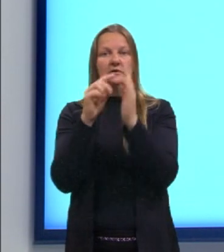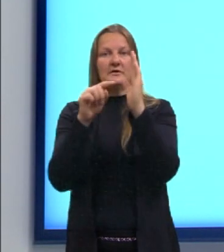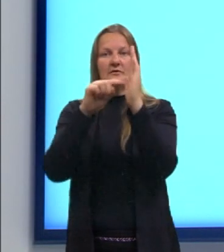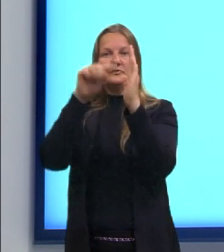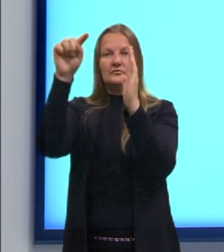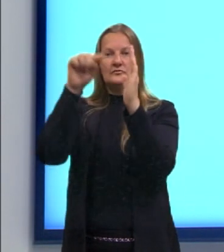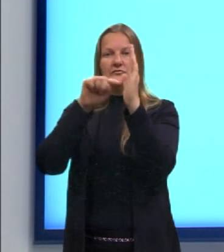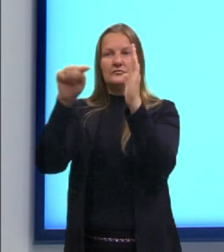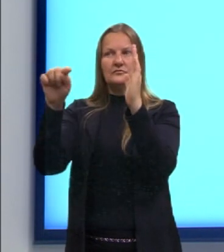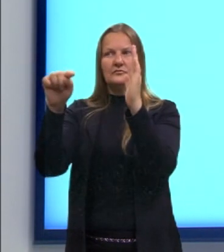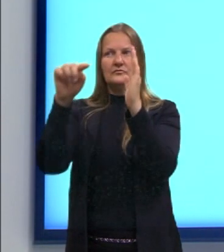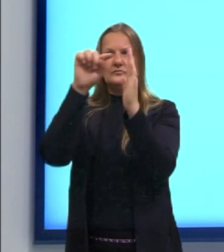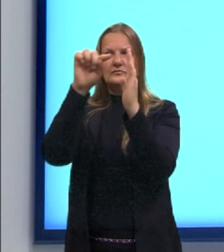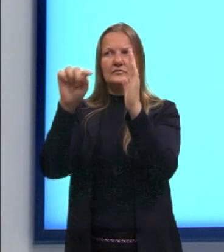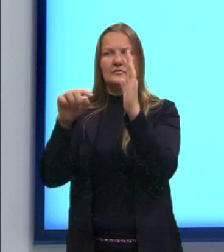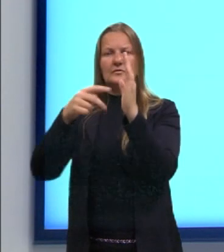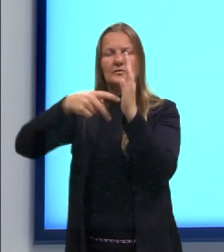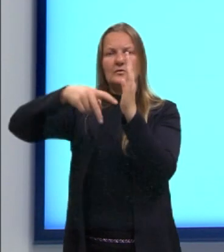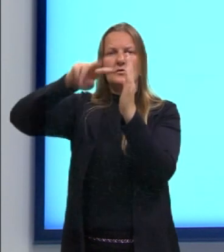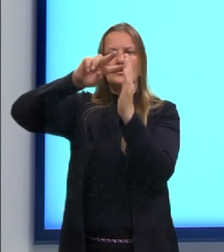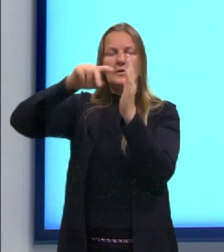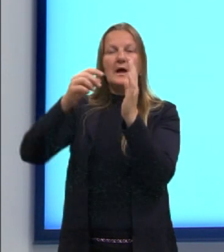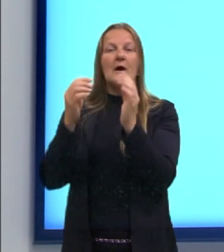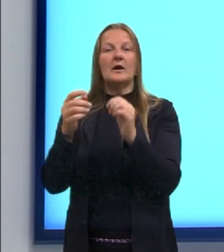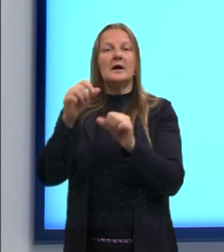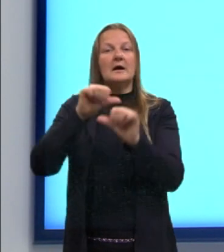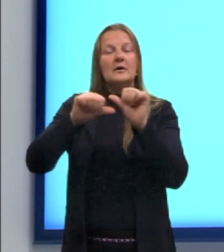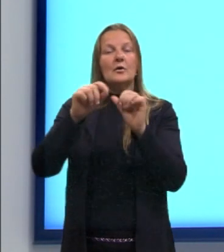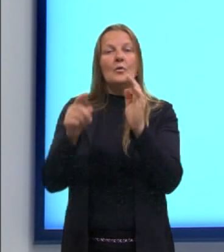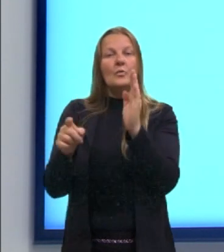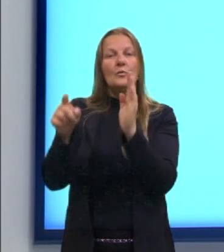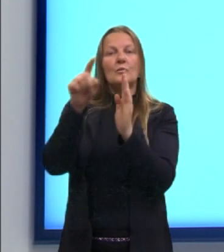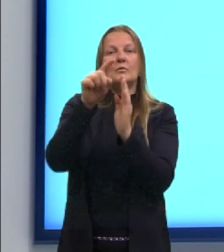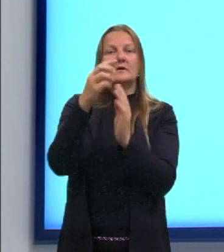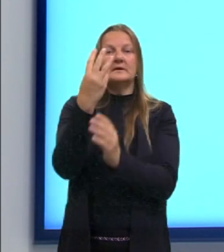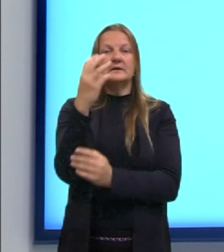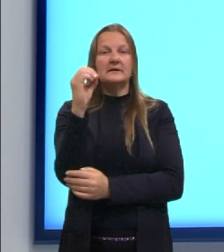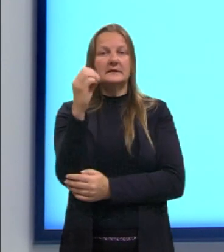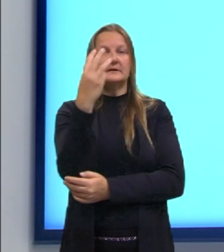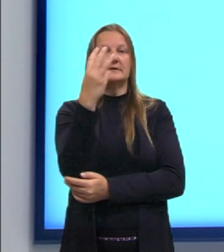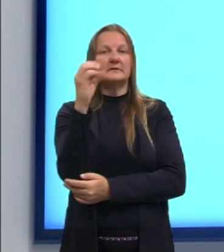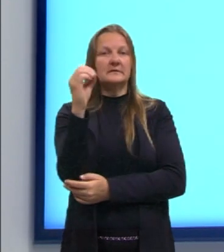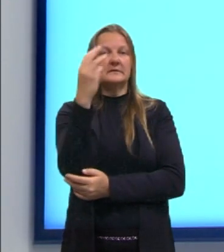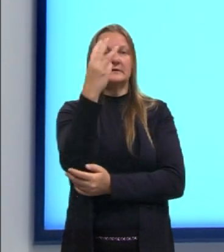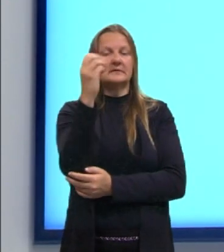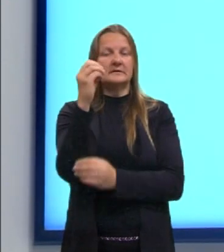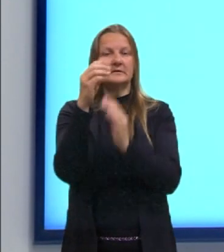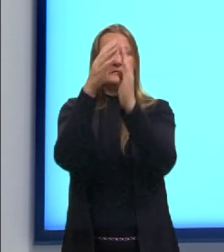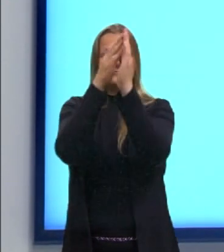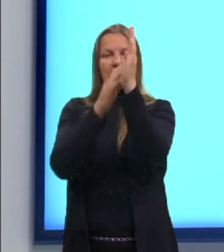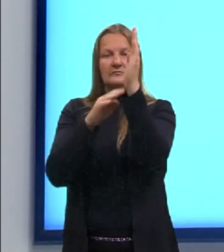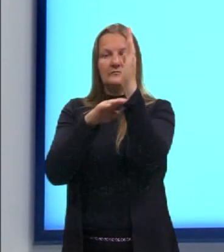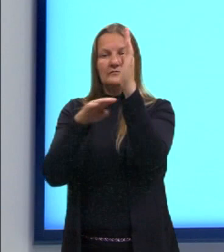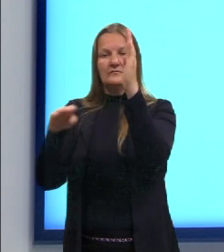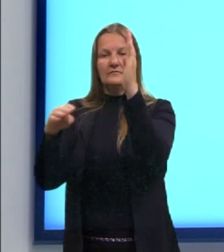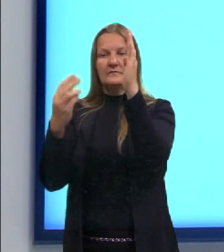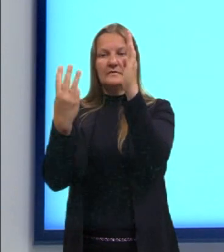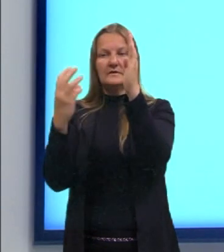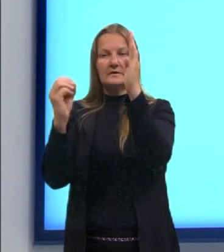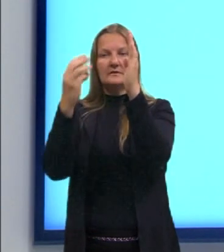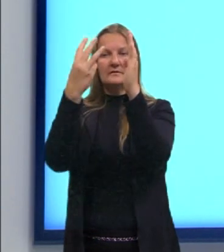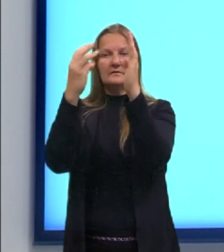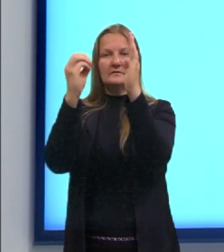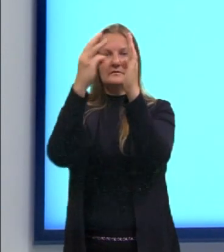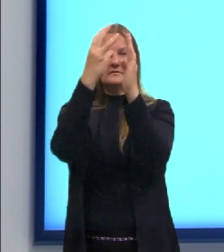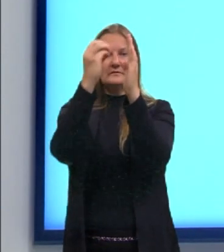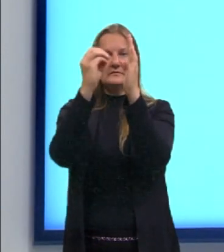que cada arco que nós temos aqui corresponde a 30 graus. Né? Então, quando a gente fala em